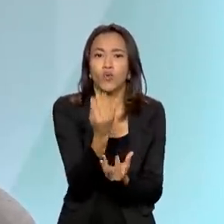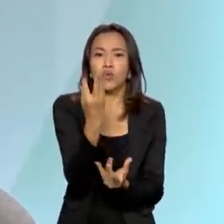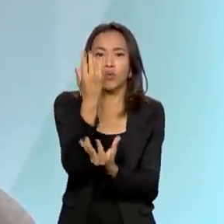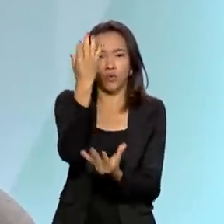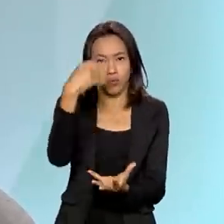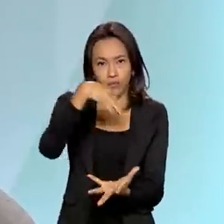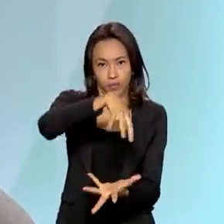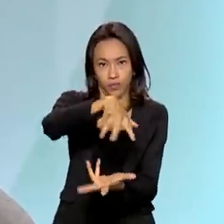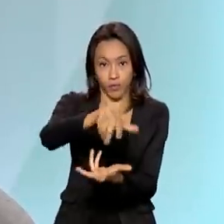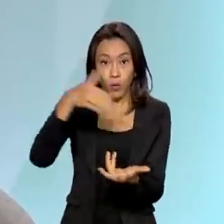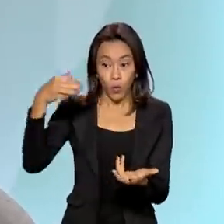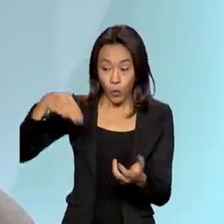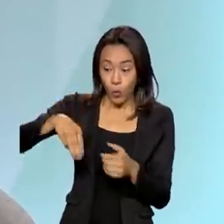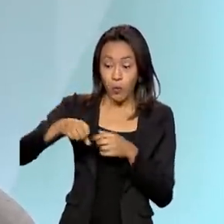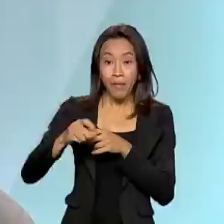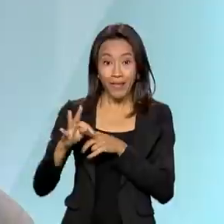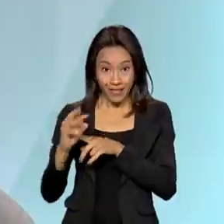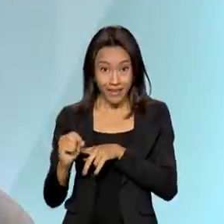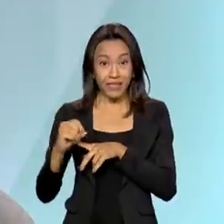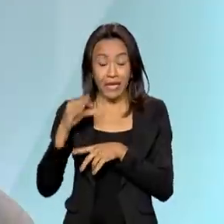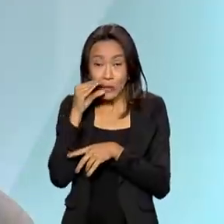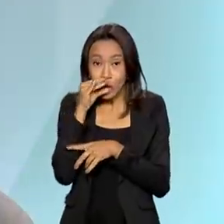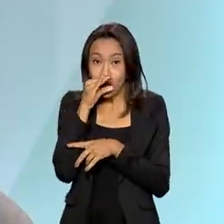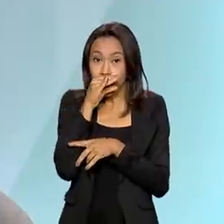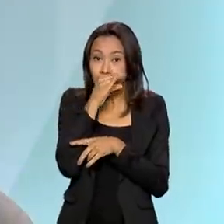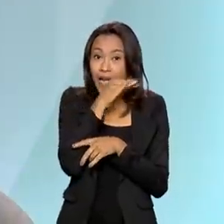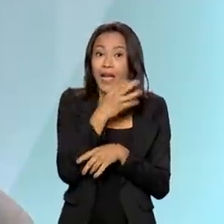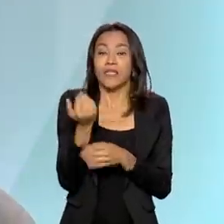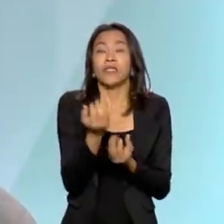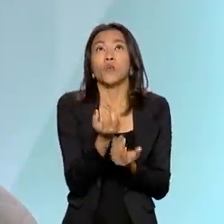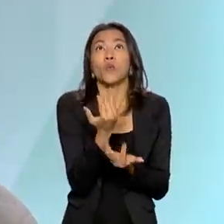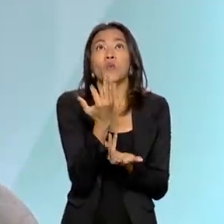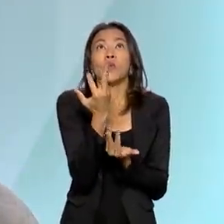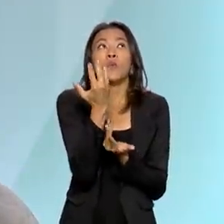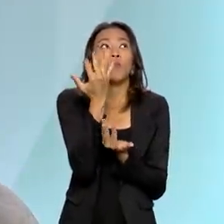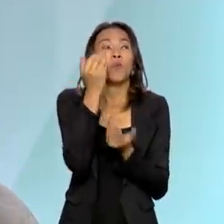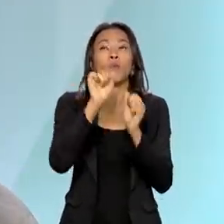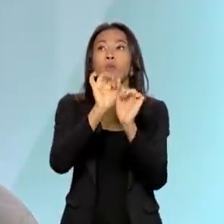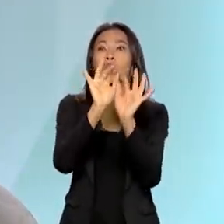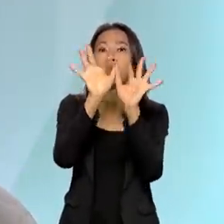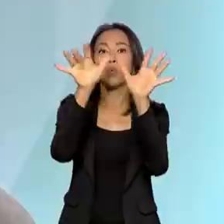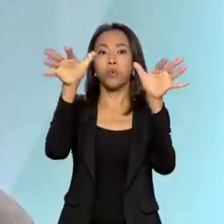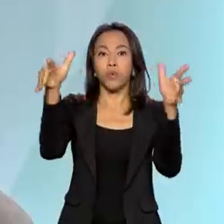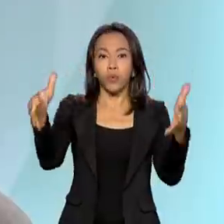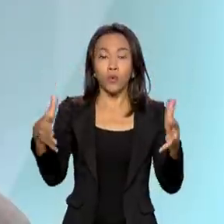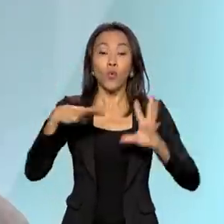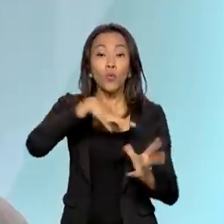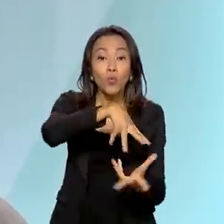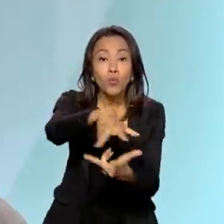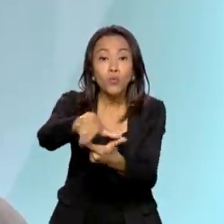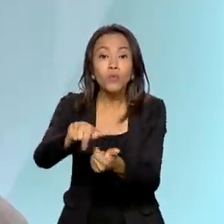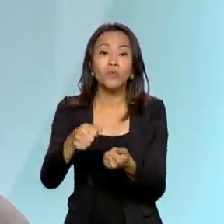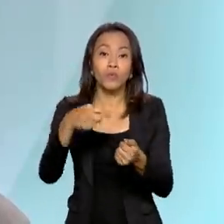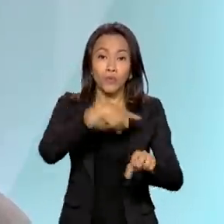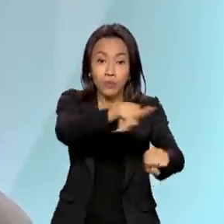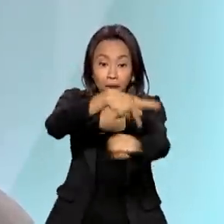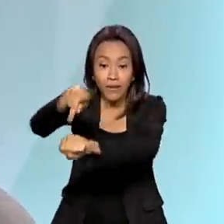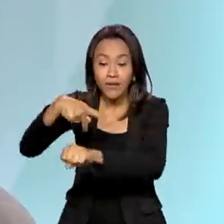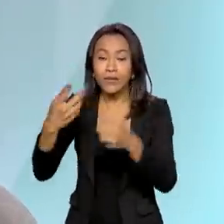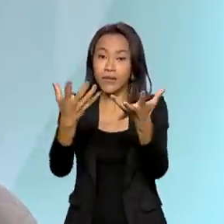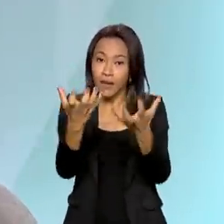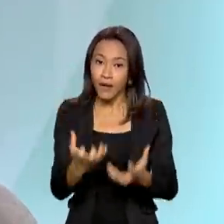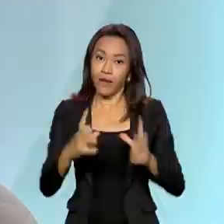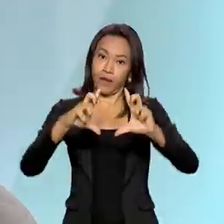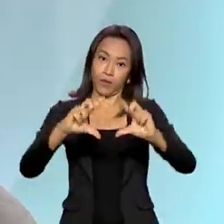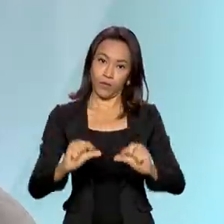gases considerados de efeito estufa que o mundo procura reduzir as suas emissões. Qual